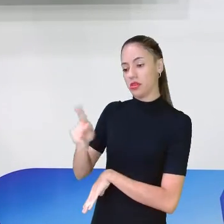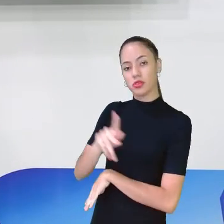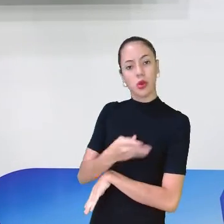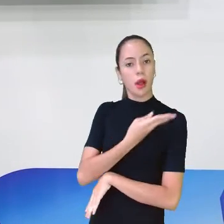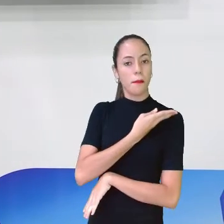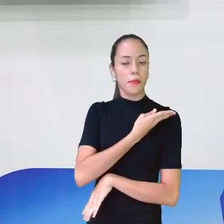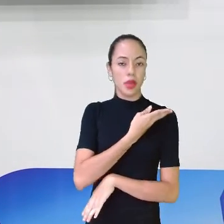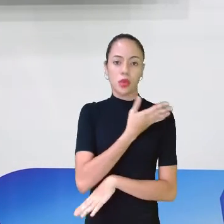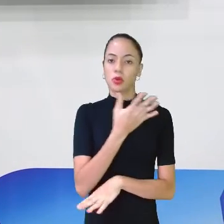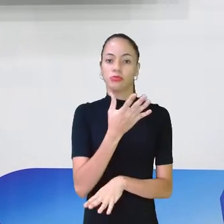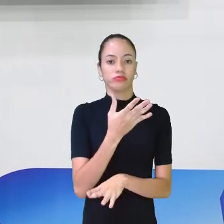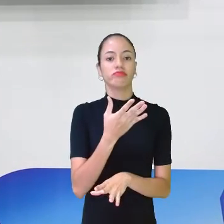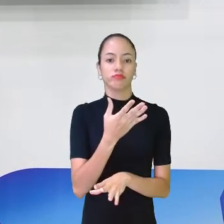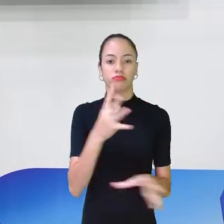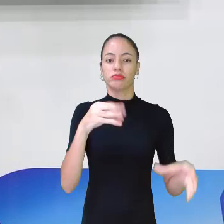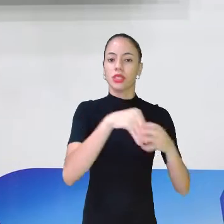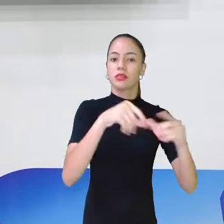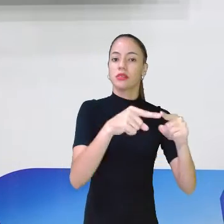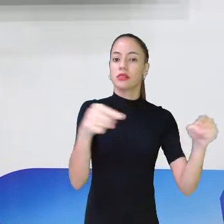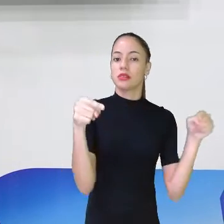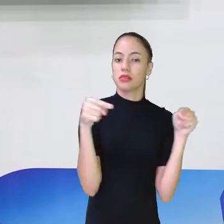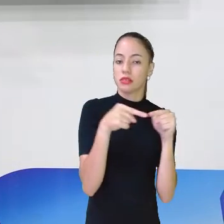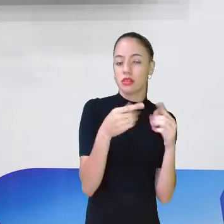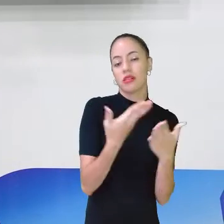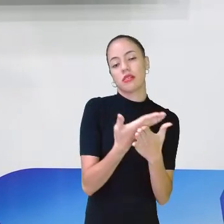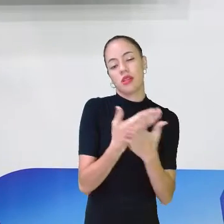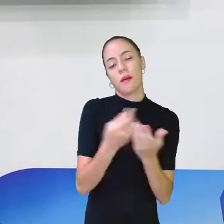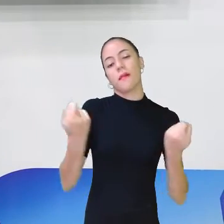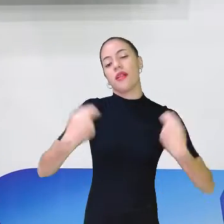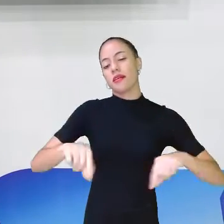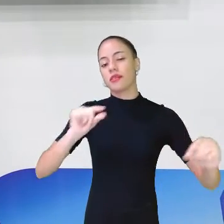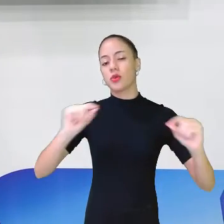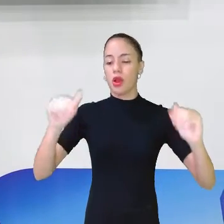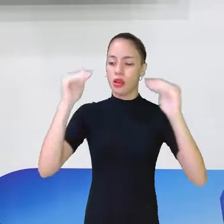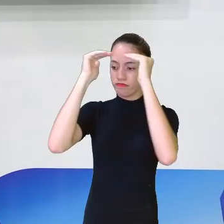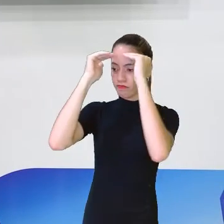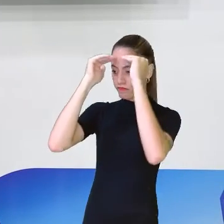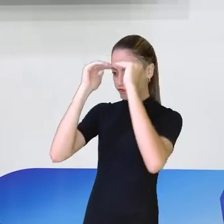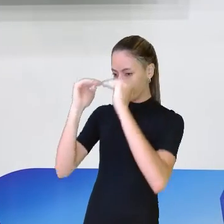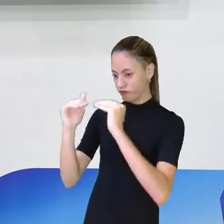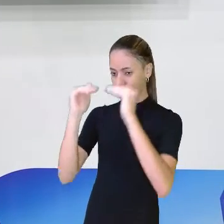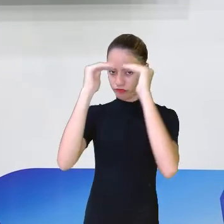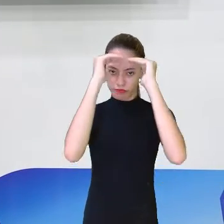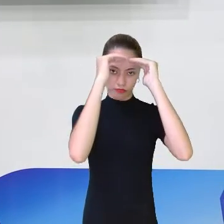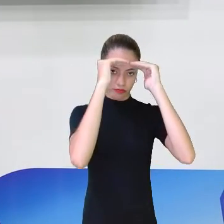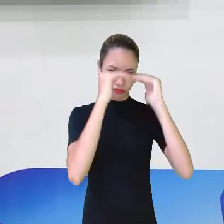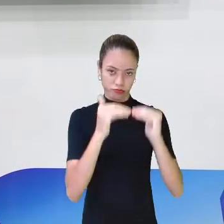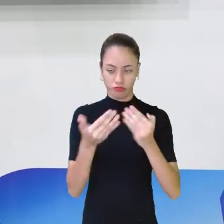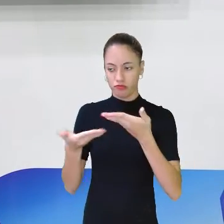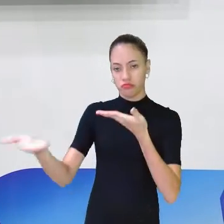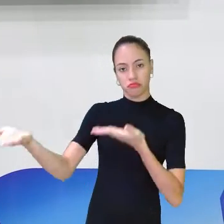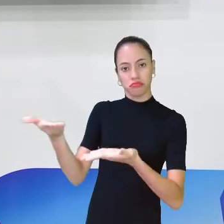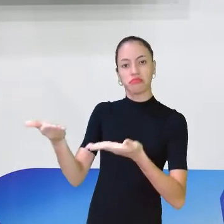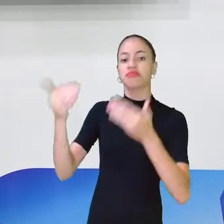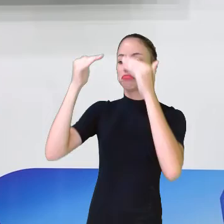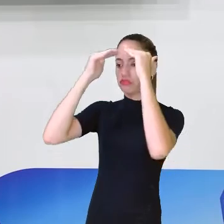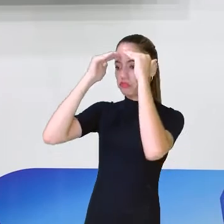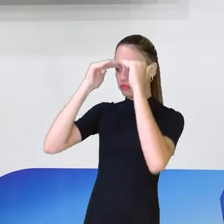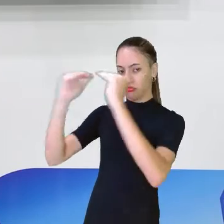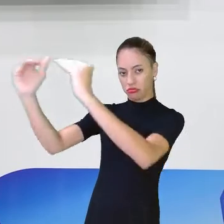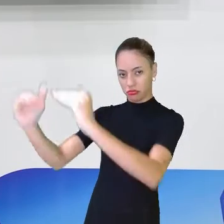classe, você tem que ter a questão do respeito, se respeitando ali simultaneamente. Então, respeito